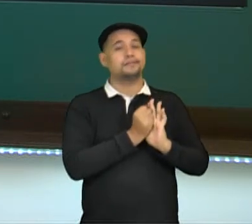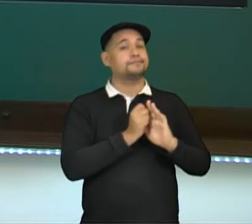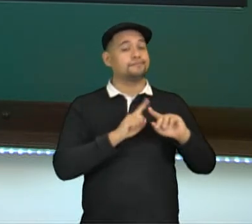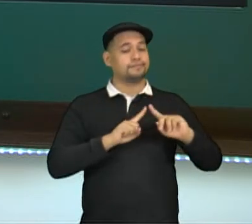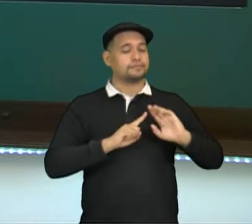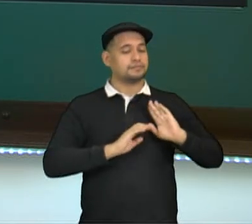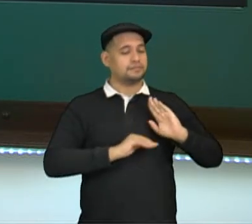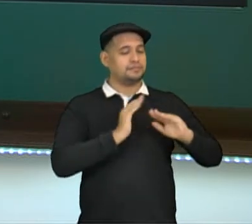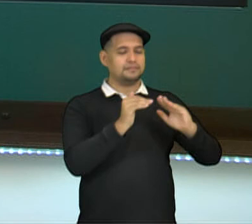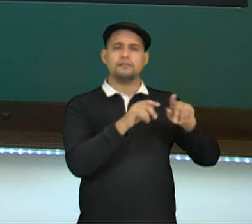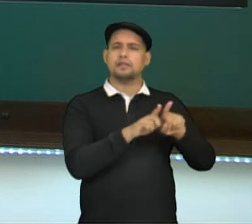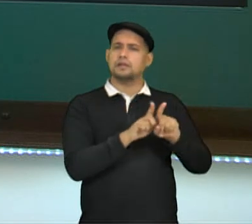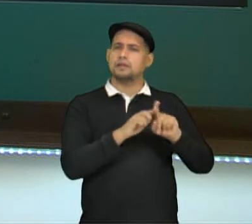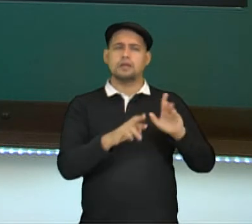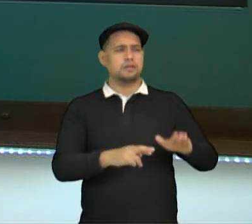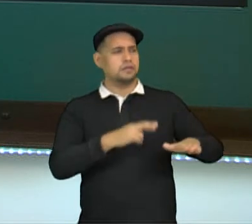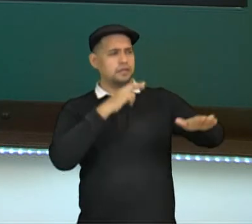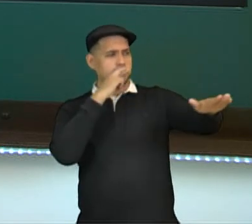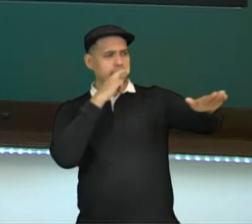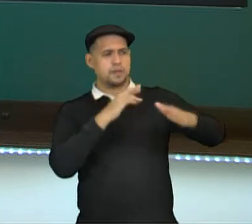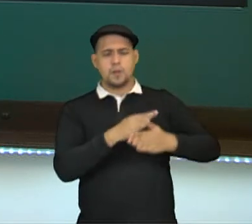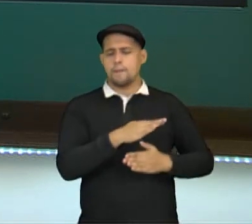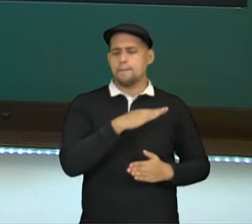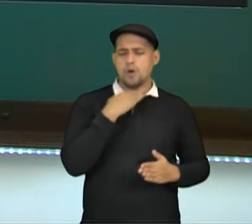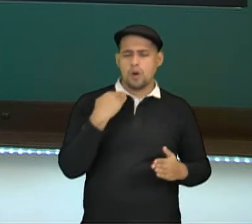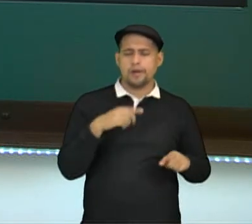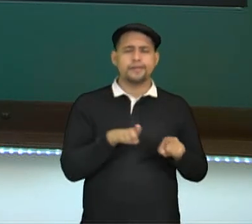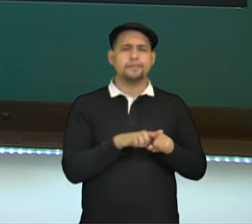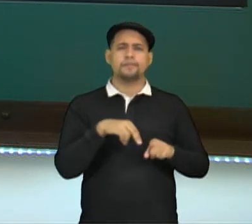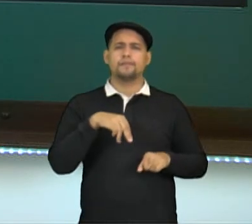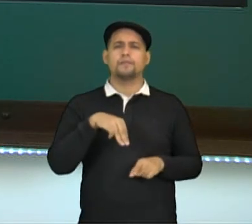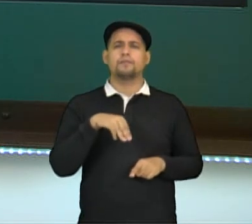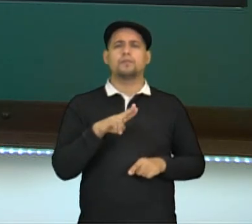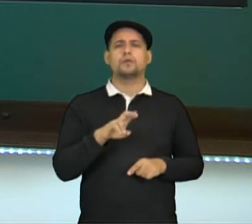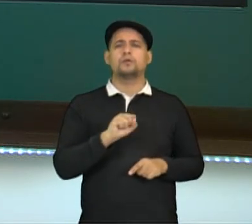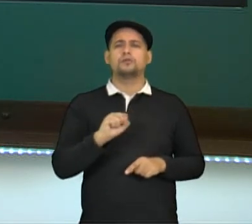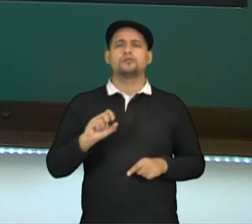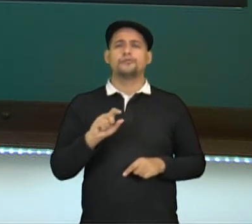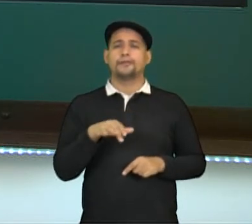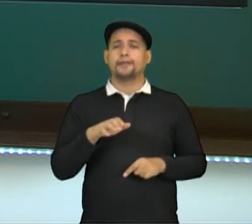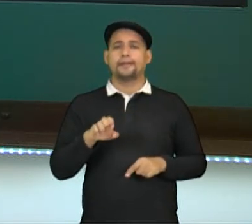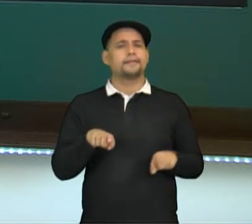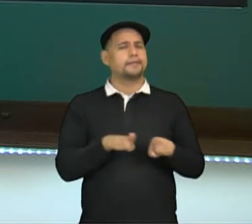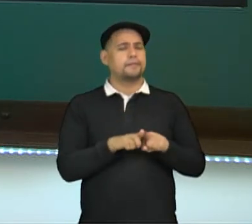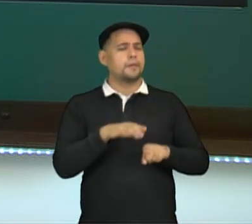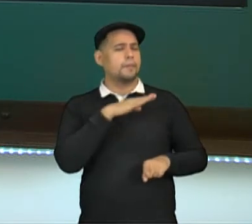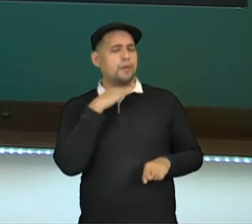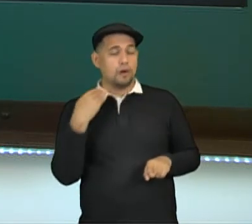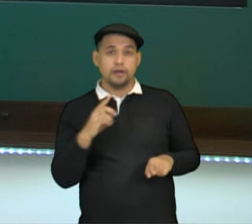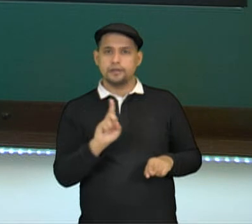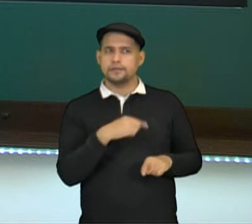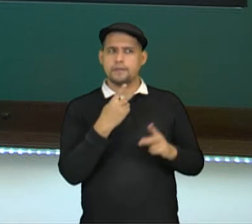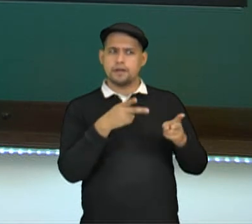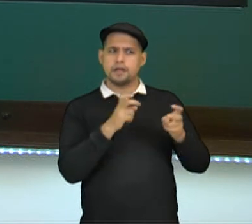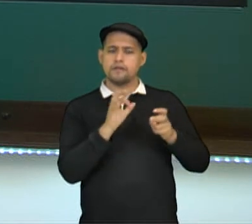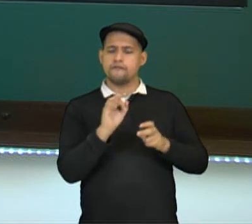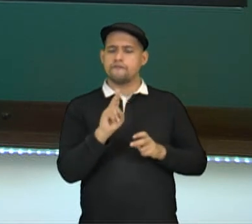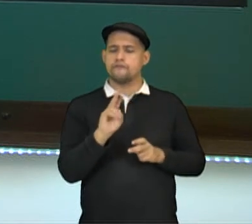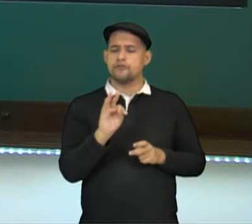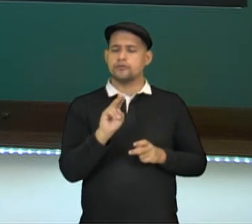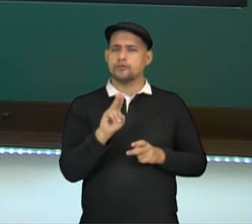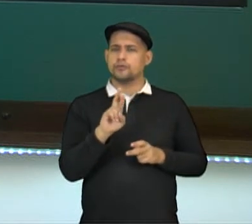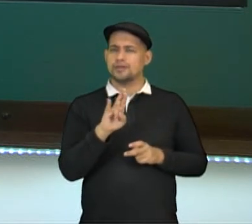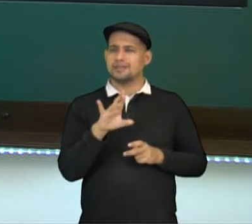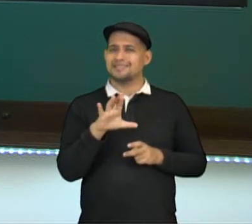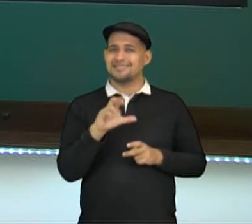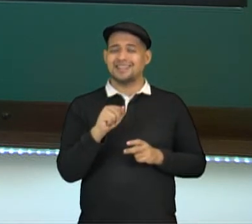isso, depois que Hitler morre, depois que Mussolini também é morto pela sua própria população, nós vemos que os futuristas foram muito